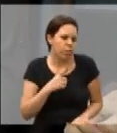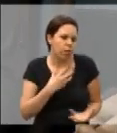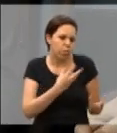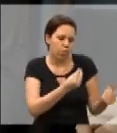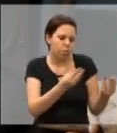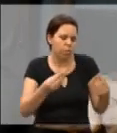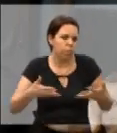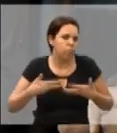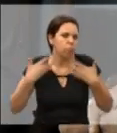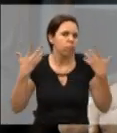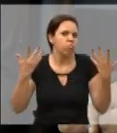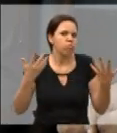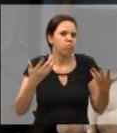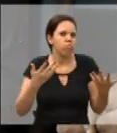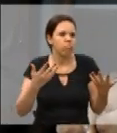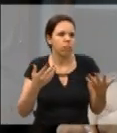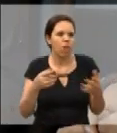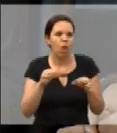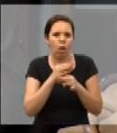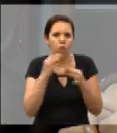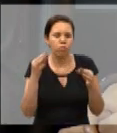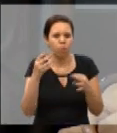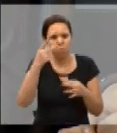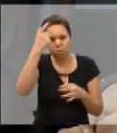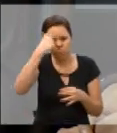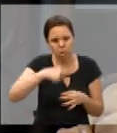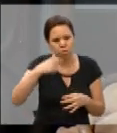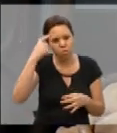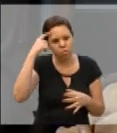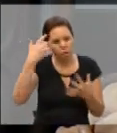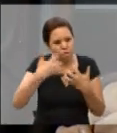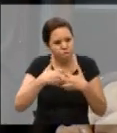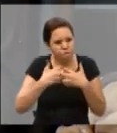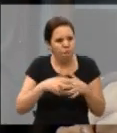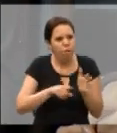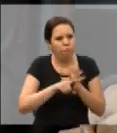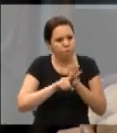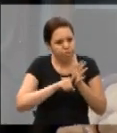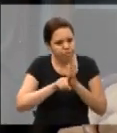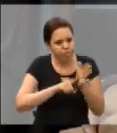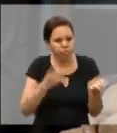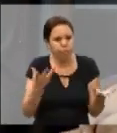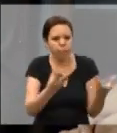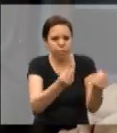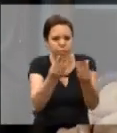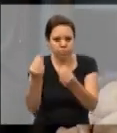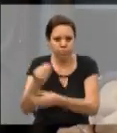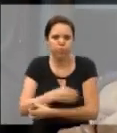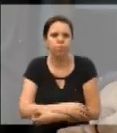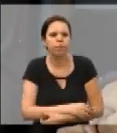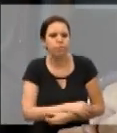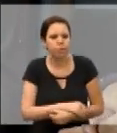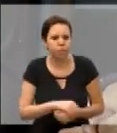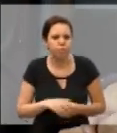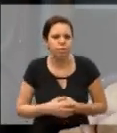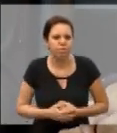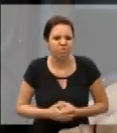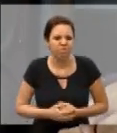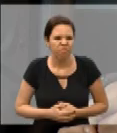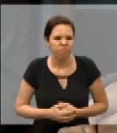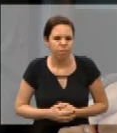muitas inspirações, ele é autodidata, é uma pessoa que pesquisa muito, muito, muito, muito,